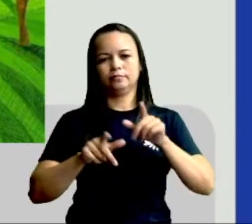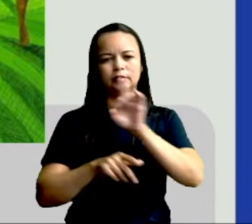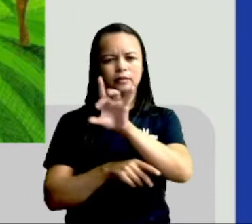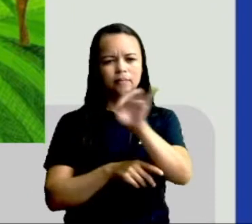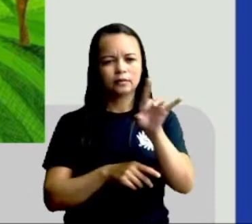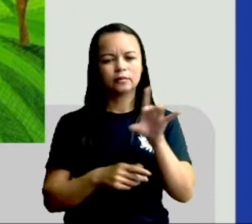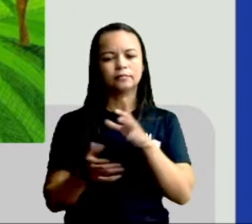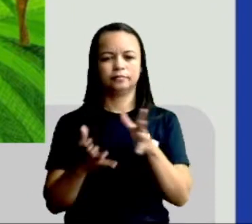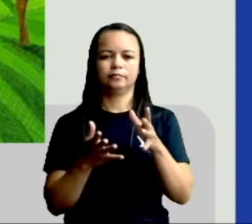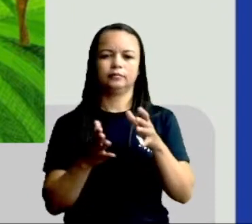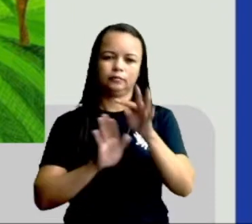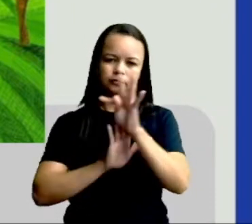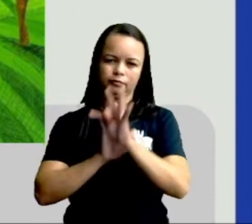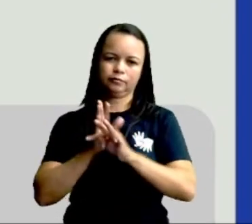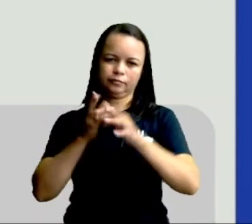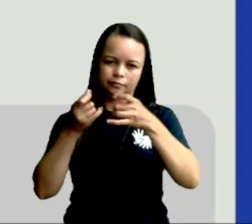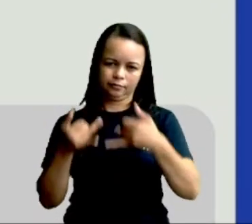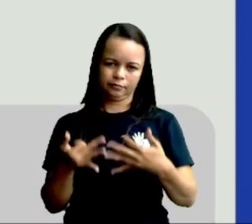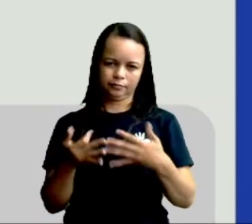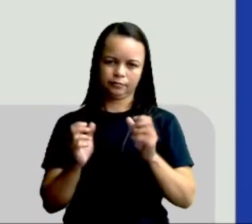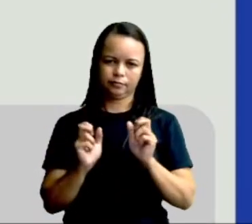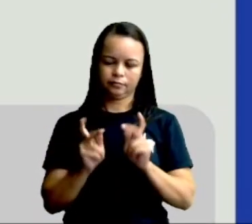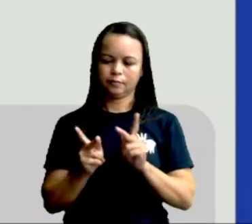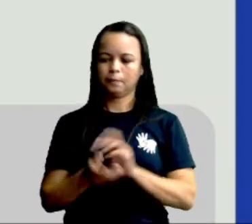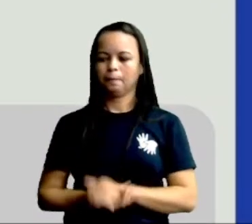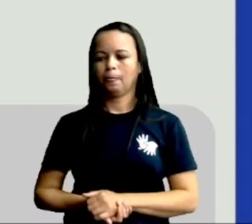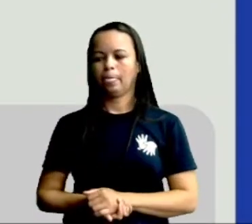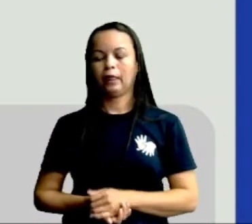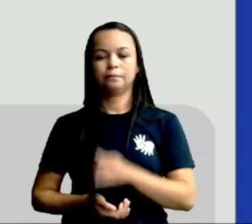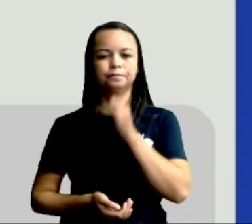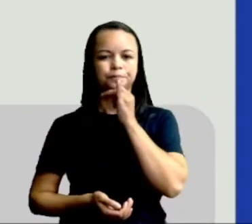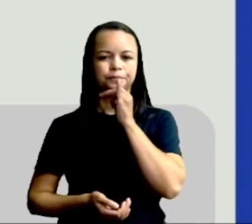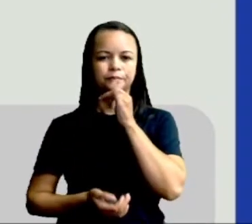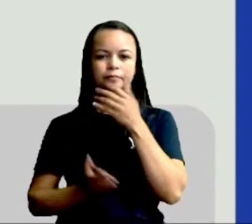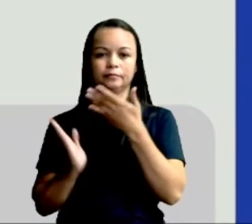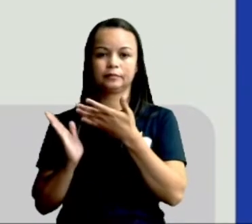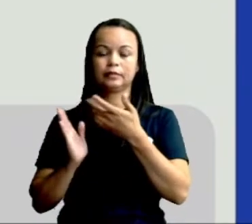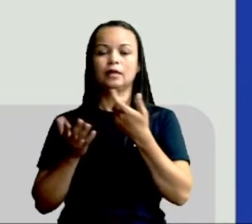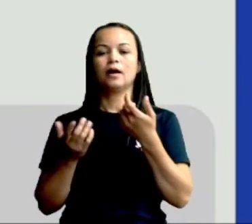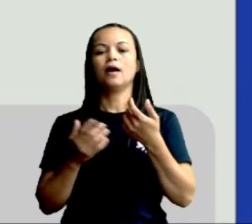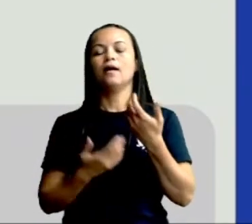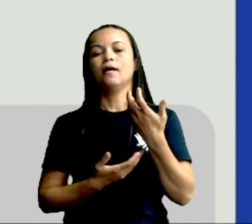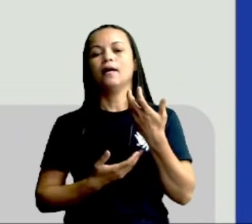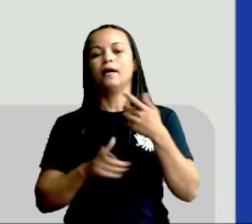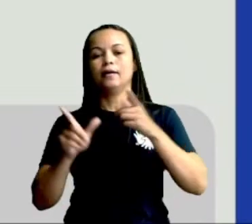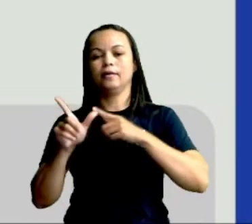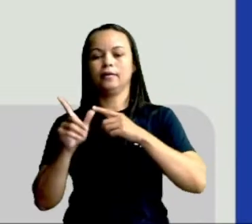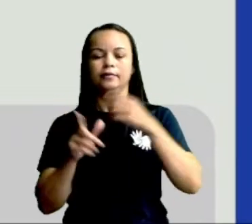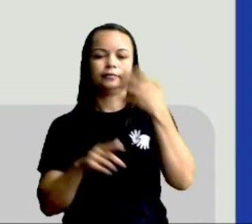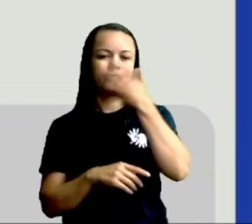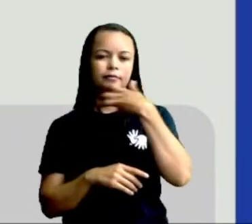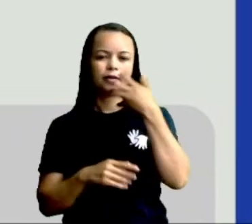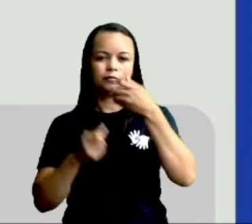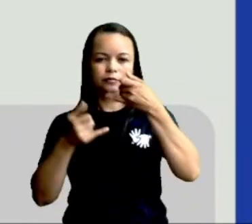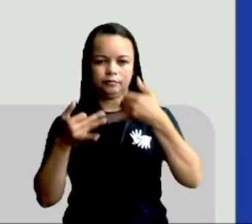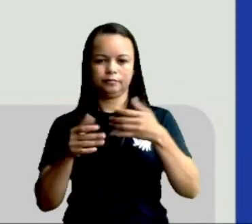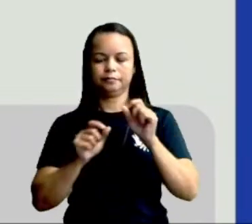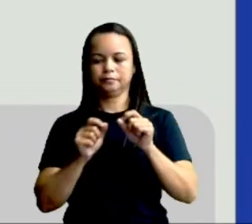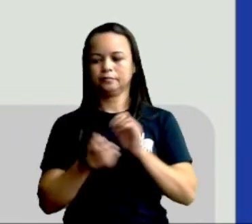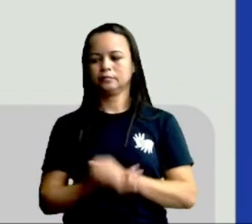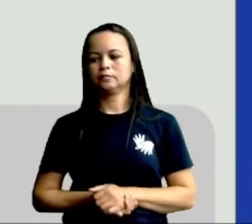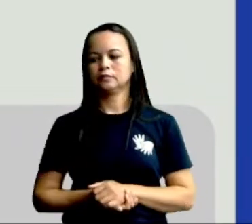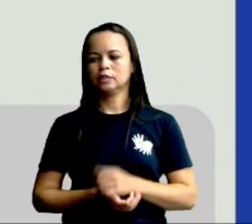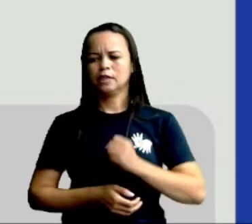é isso que o texto quer dizer tá por exemplo trouxe para vocês a letra dessa música que diz